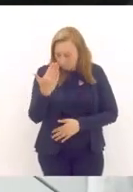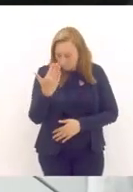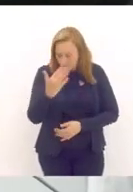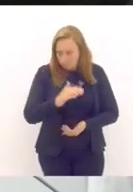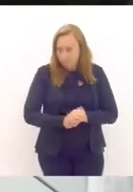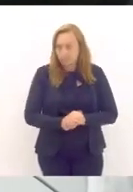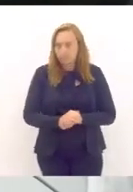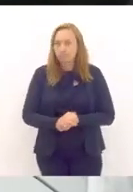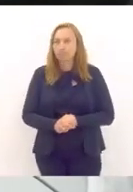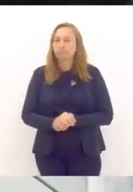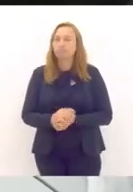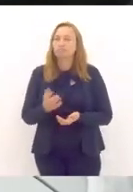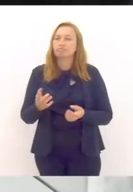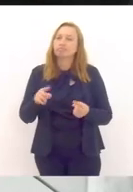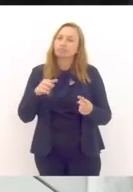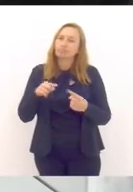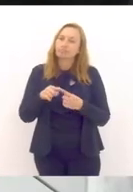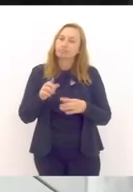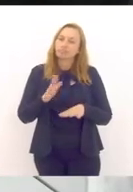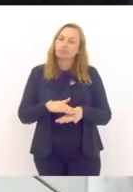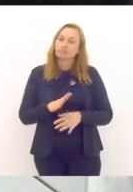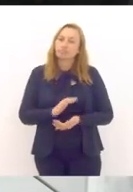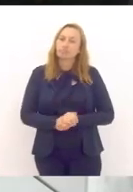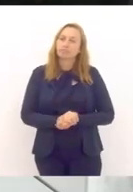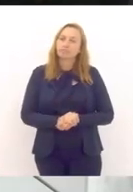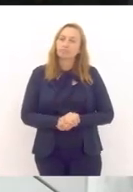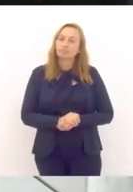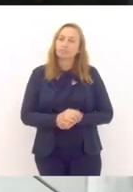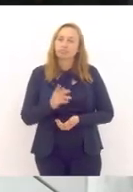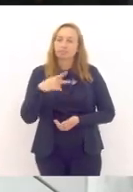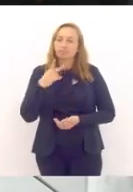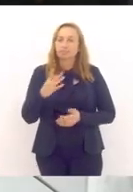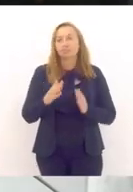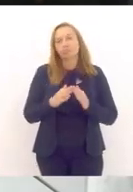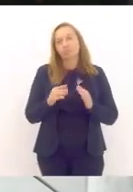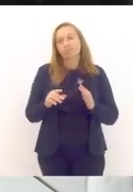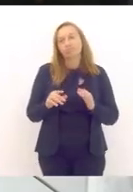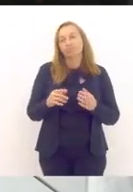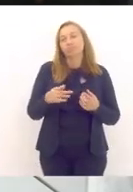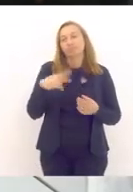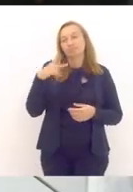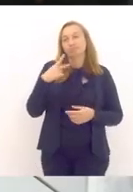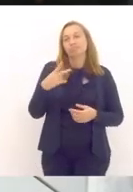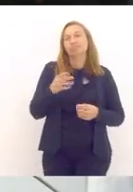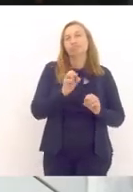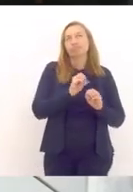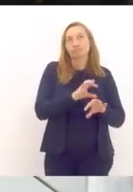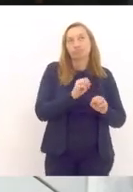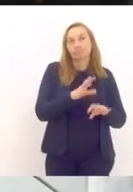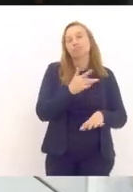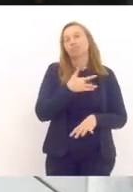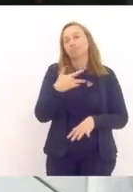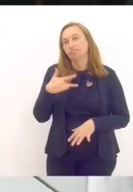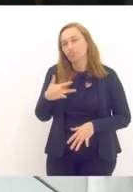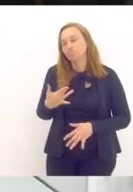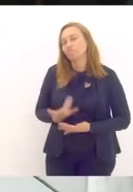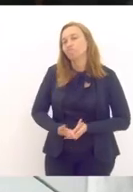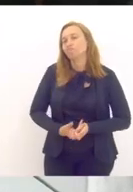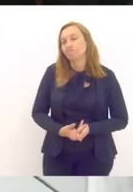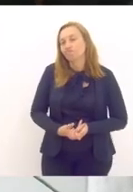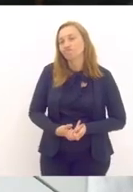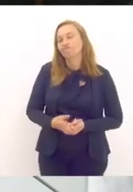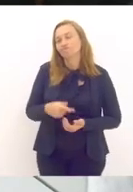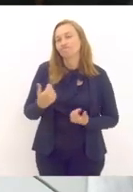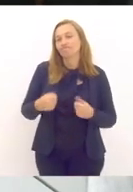ser objetiva, mais objetiva possível, porque nós estamos falando de uma casa política e, quando falamos de educação, de saúde, precisamos